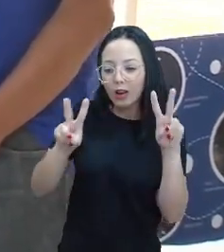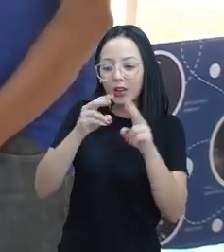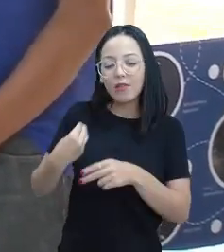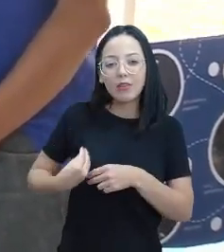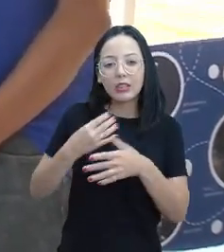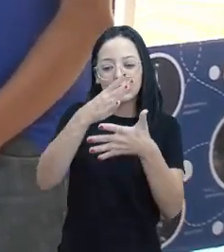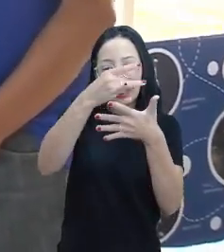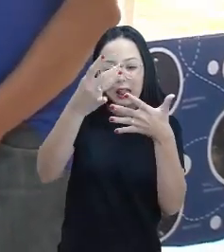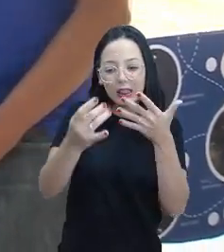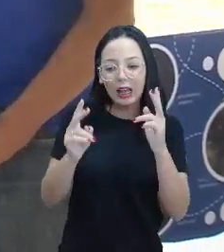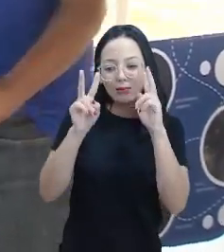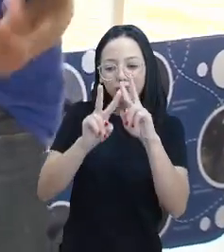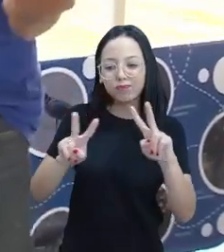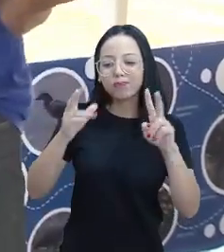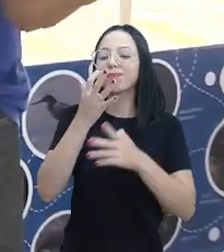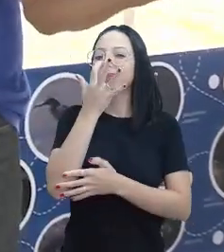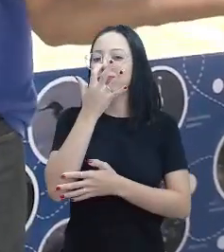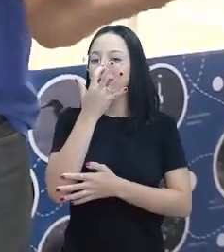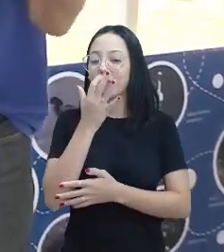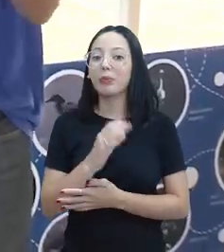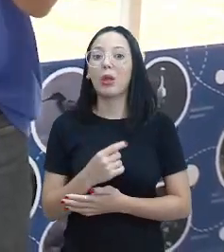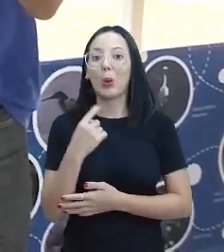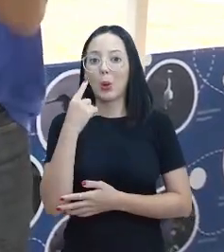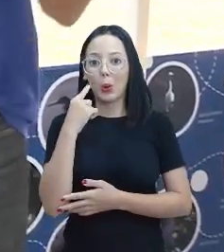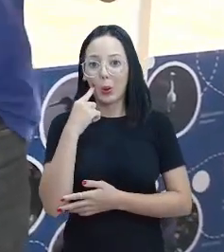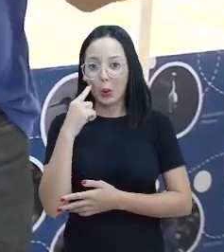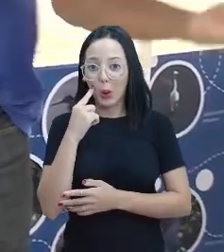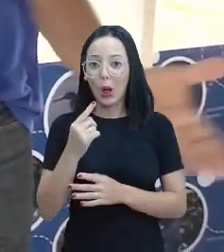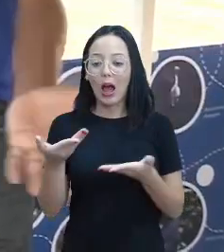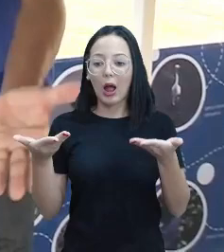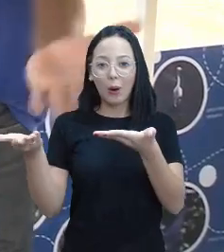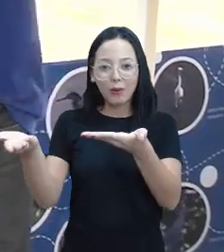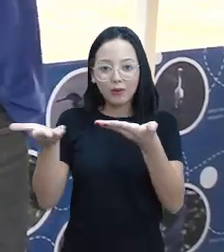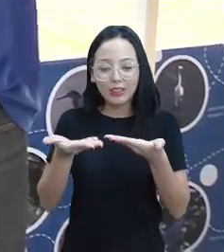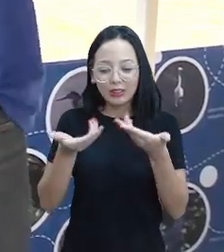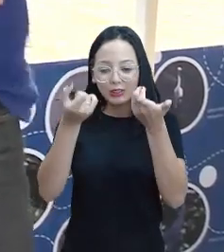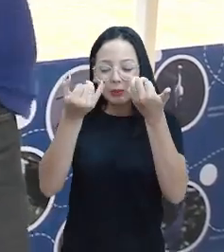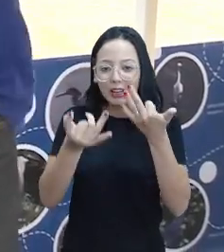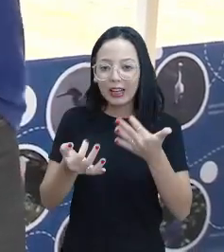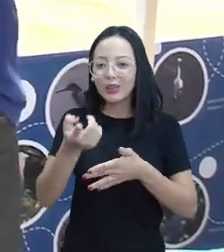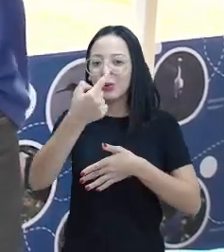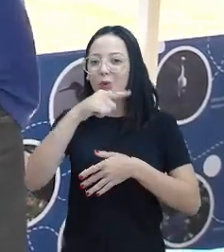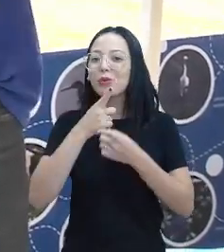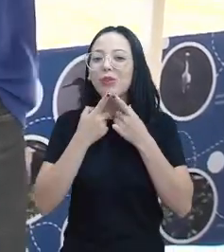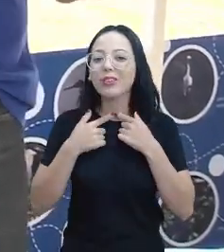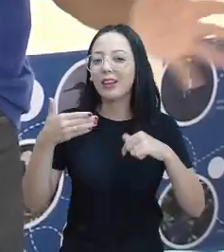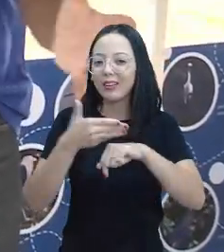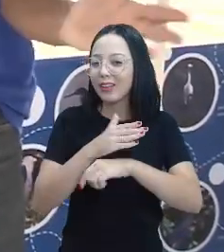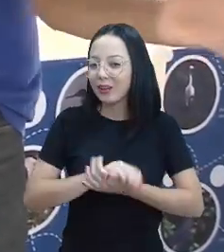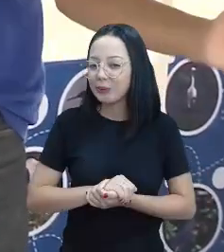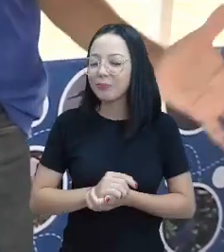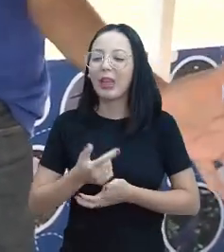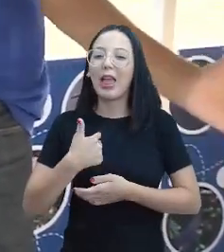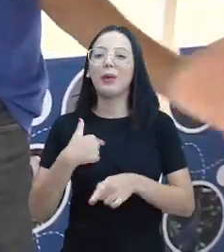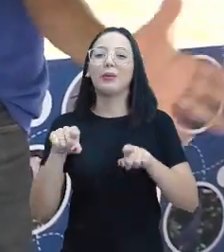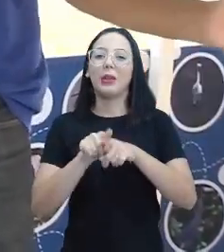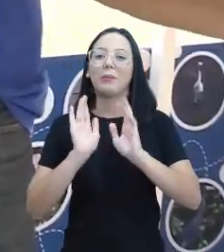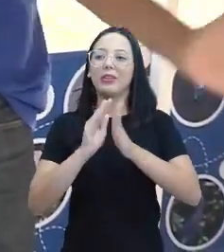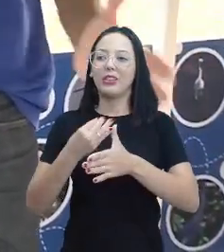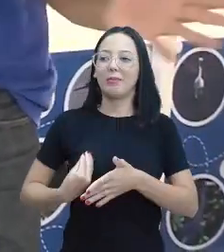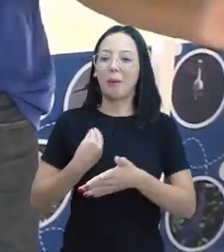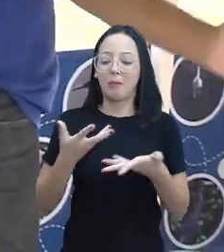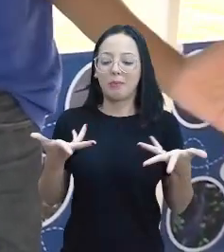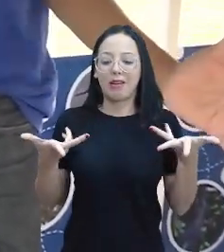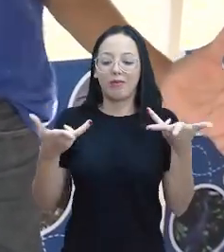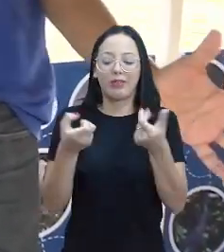cada detalhezinho. Rapaz, depois de um convite desse, uma explicação dessa, tu já tá com vontade de vir, não? Eu já tô aqui me maravilhando